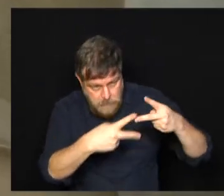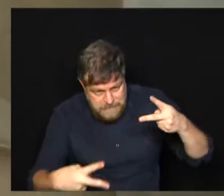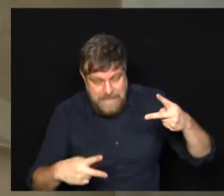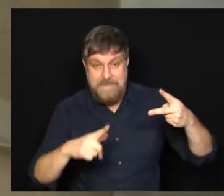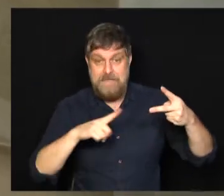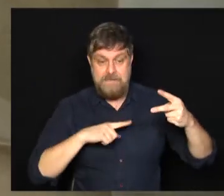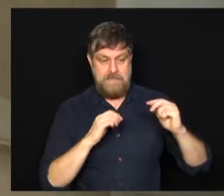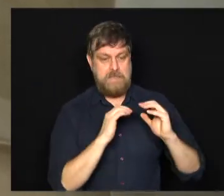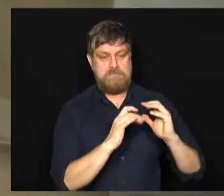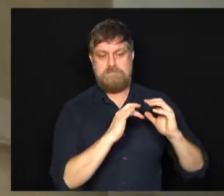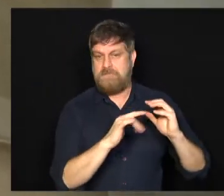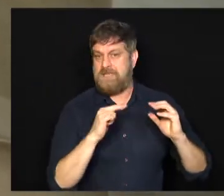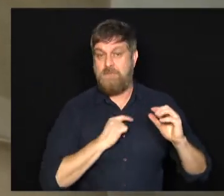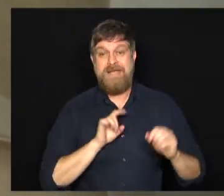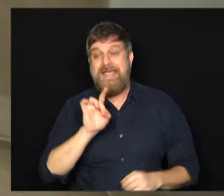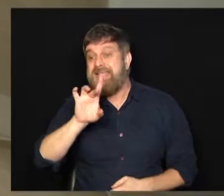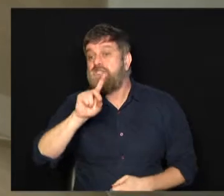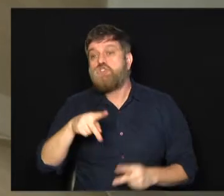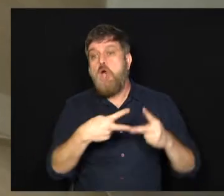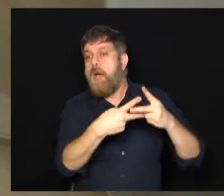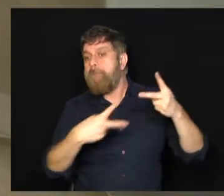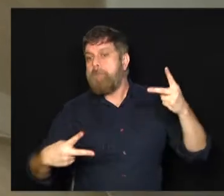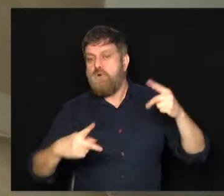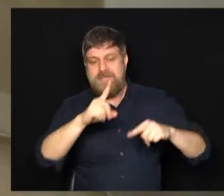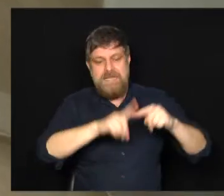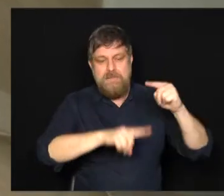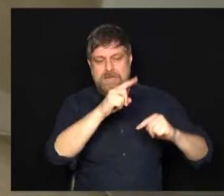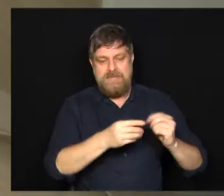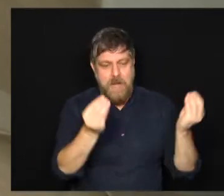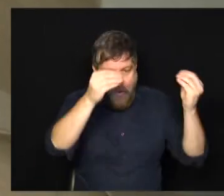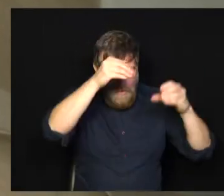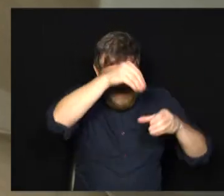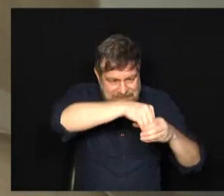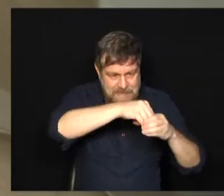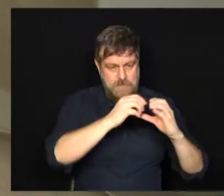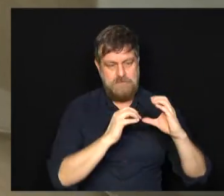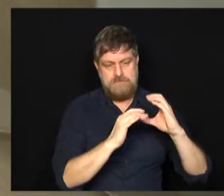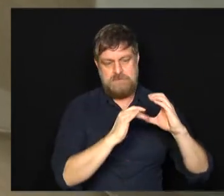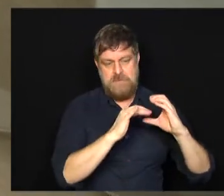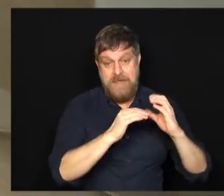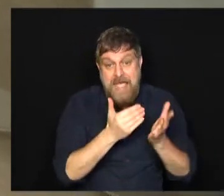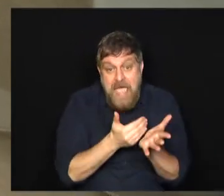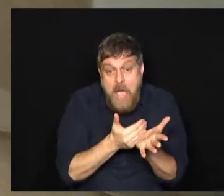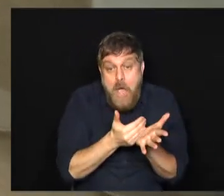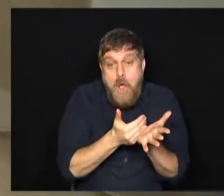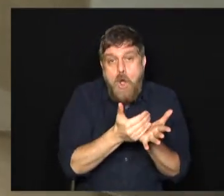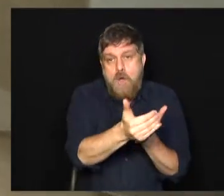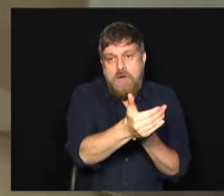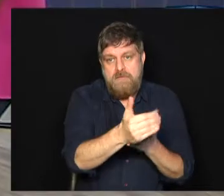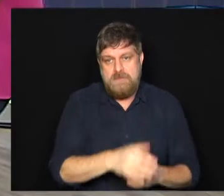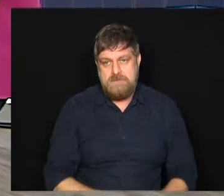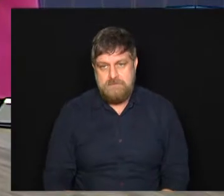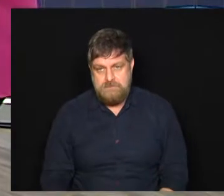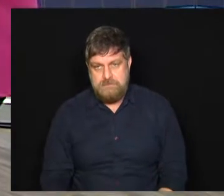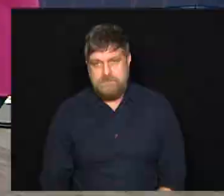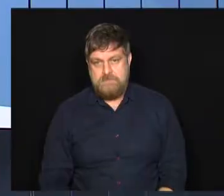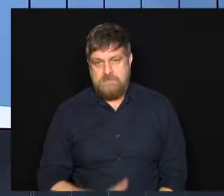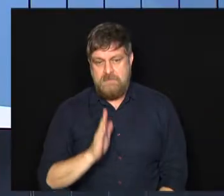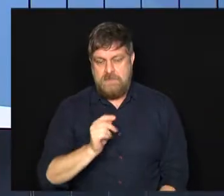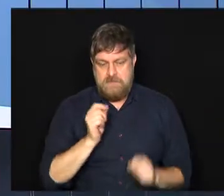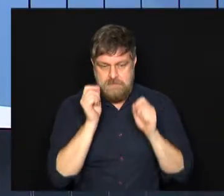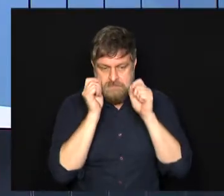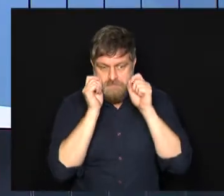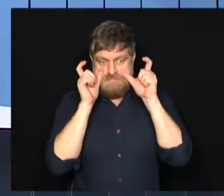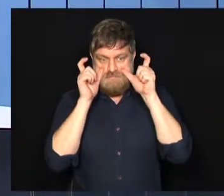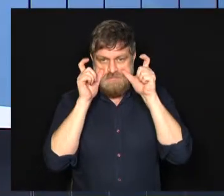só a proteína não é suficiente para ter a doença. Ela é o pontapé inicial. Já acende um alerta,